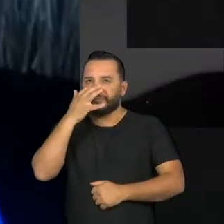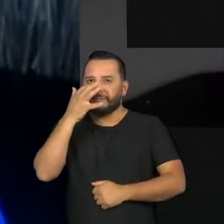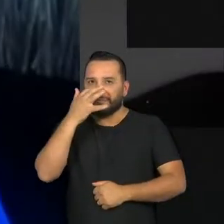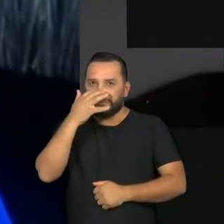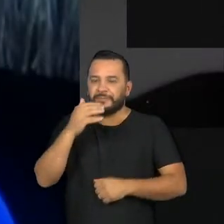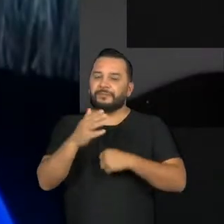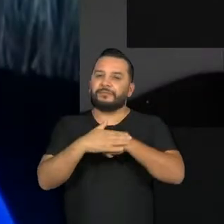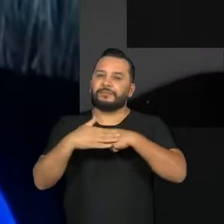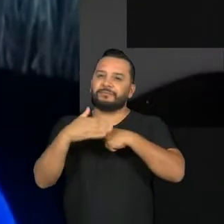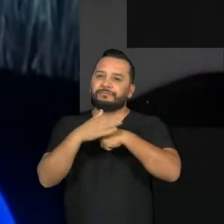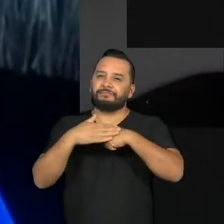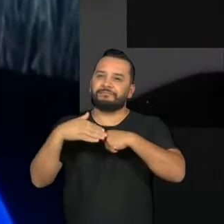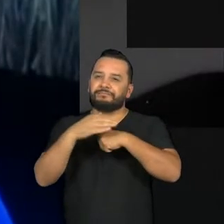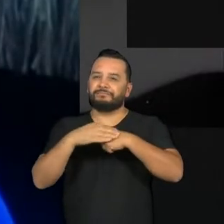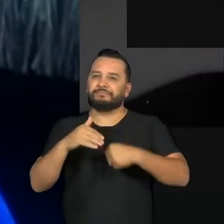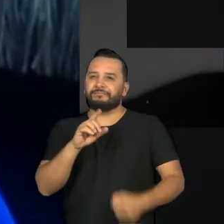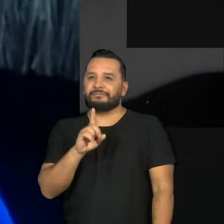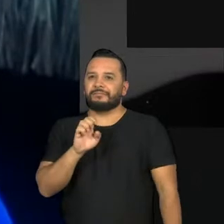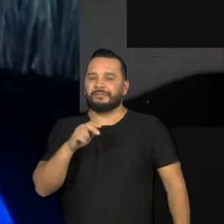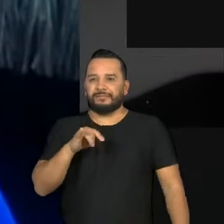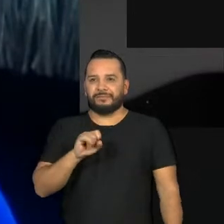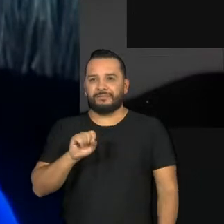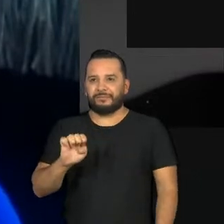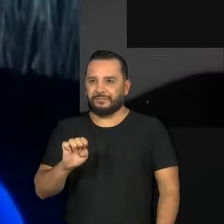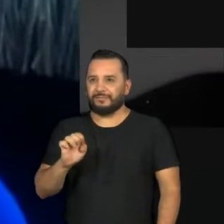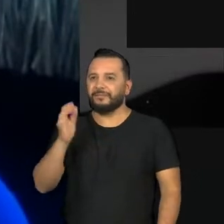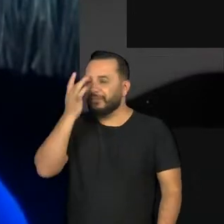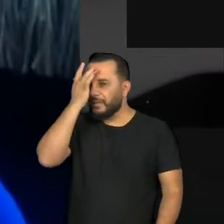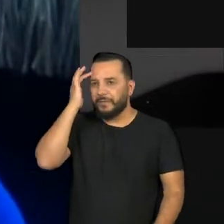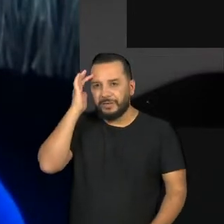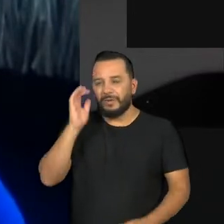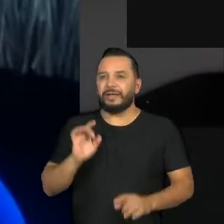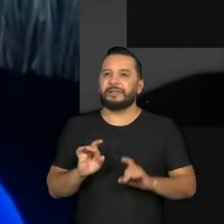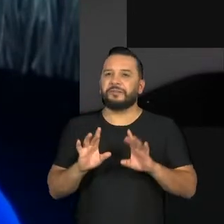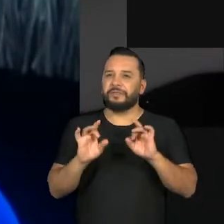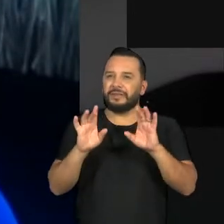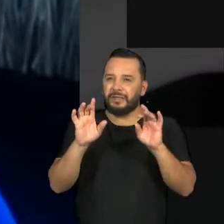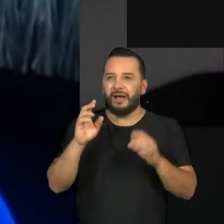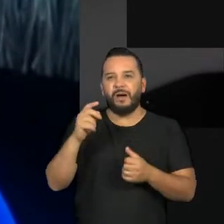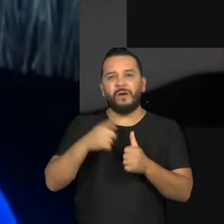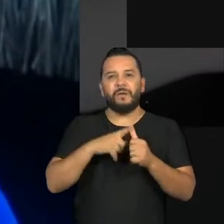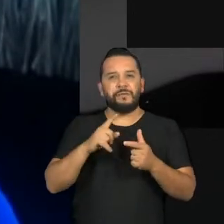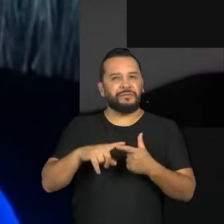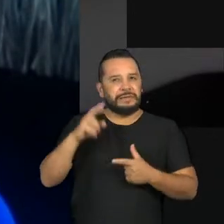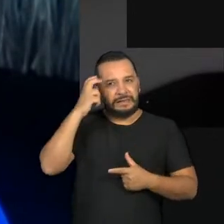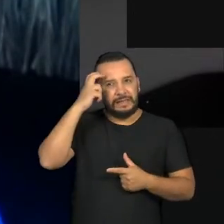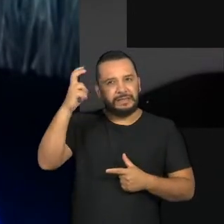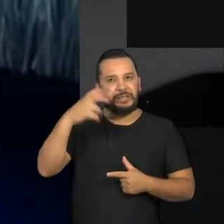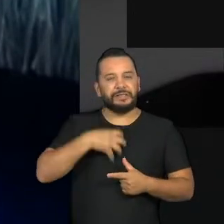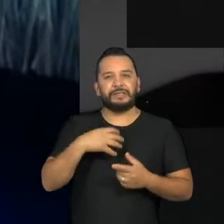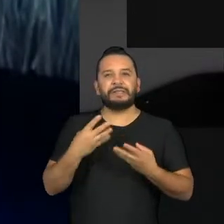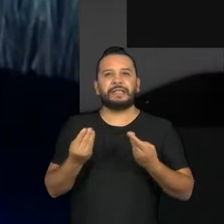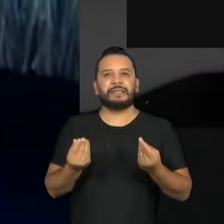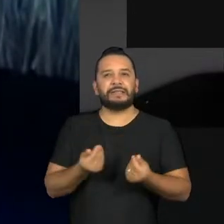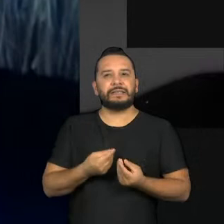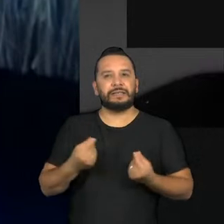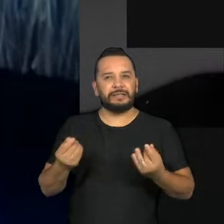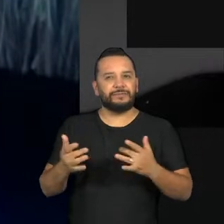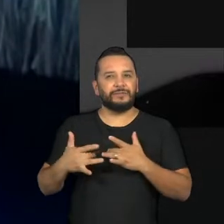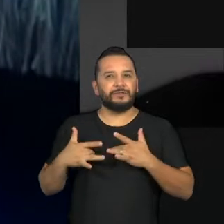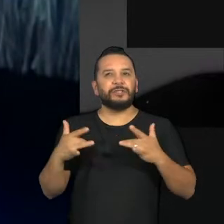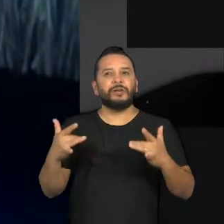pela Denise, porque é uma pessoa muito especial, assim, inteligente, sensível,